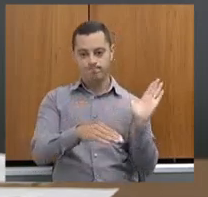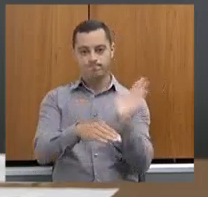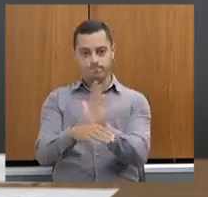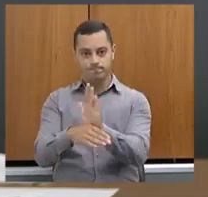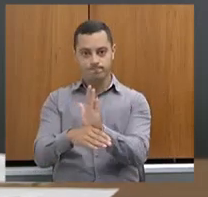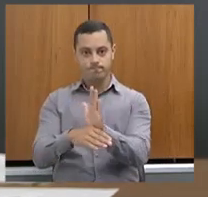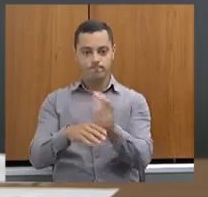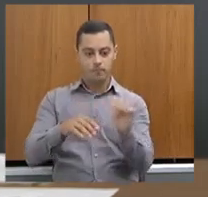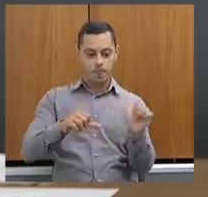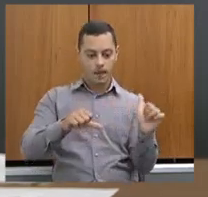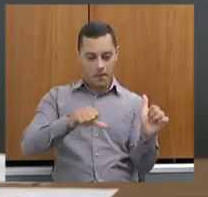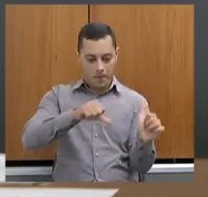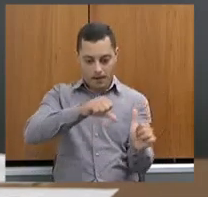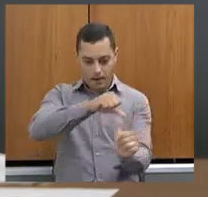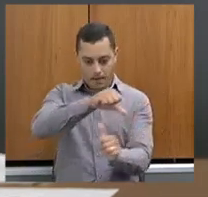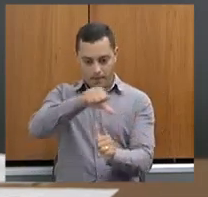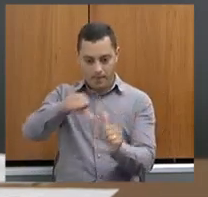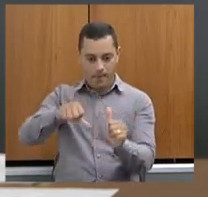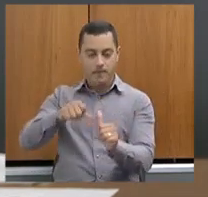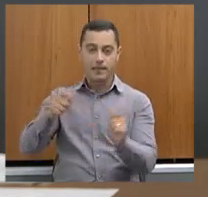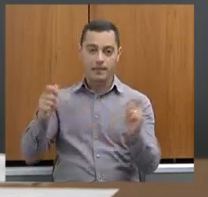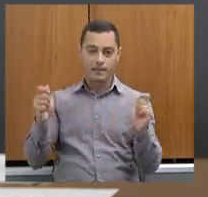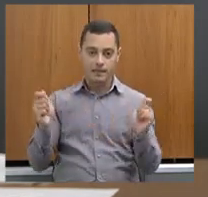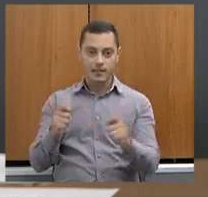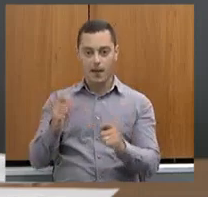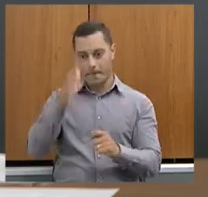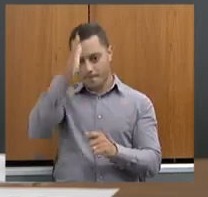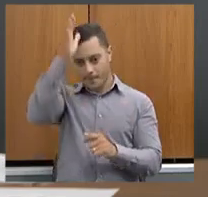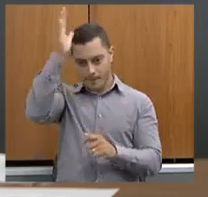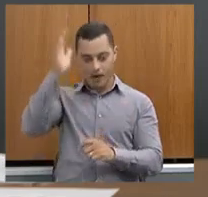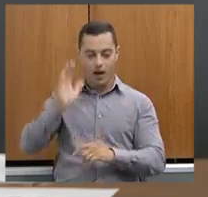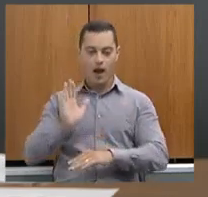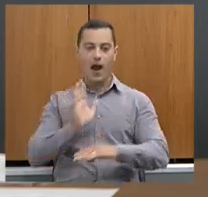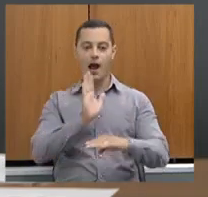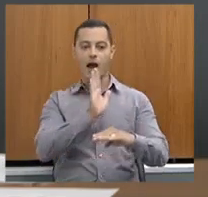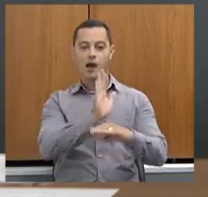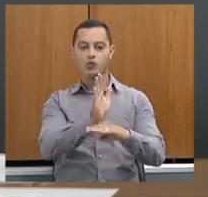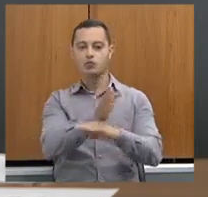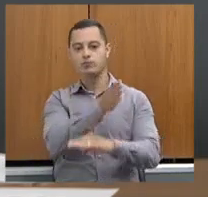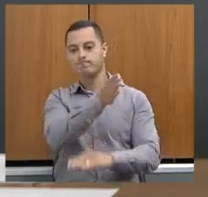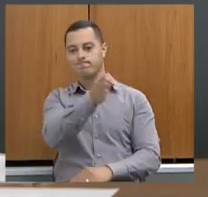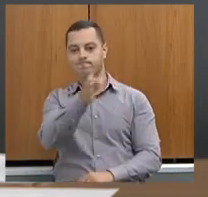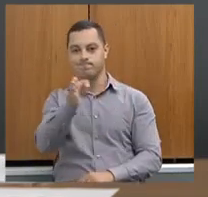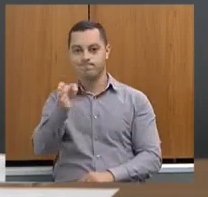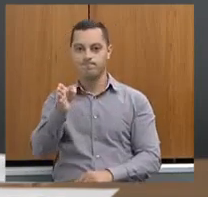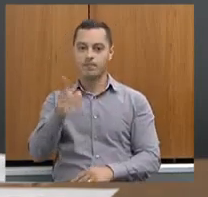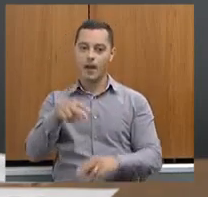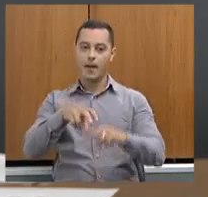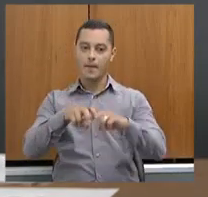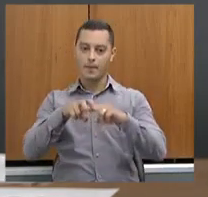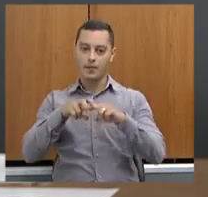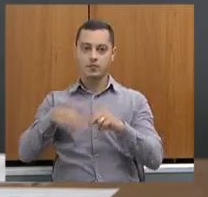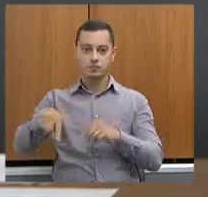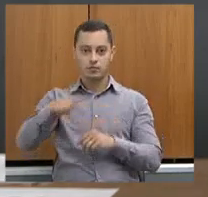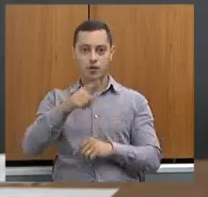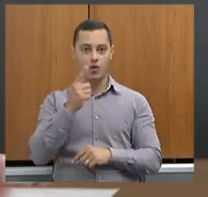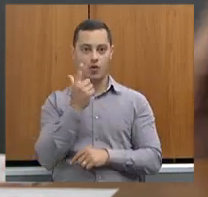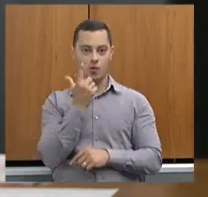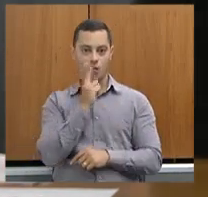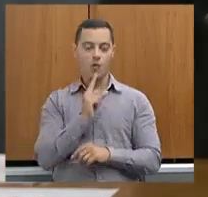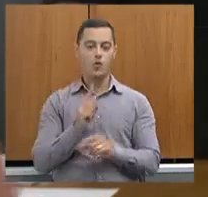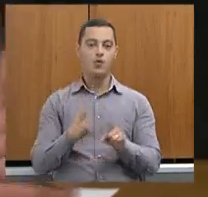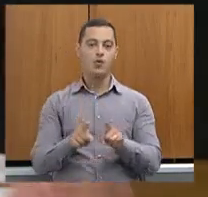modificar a condição de atendimento do Corpo de Bombeiros e É só por isso que nós estamos conseguindo também fazer